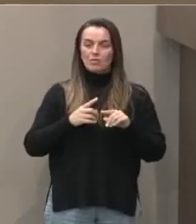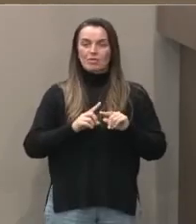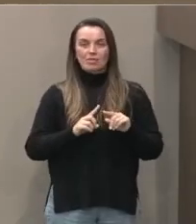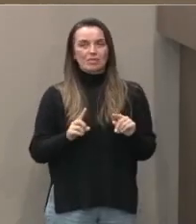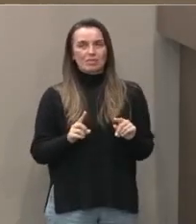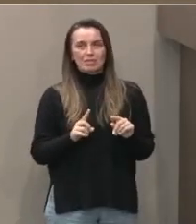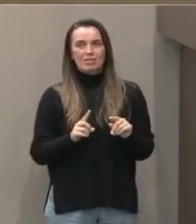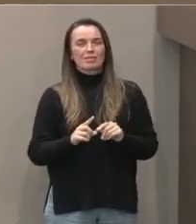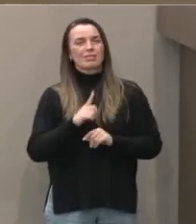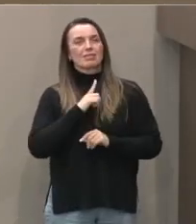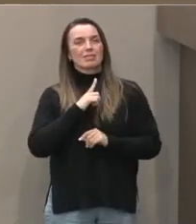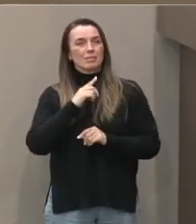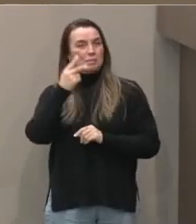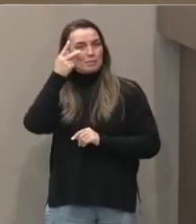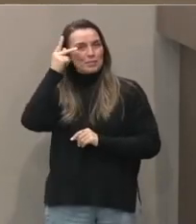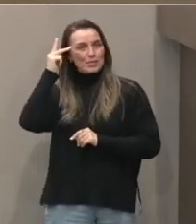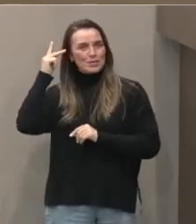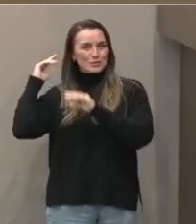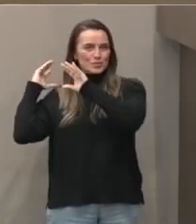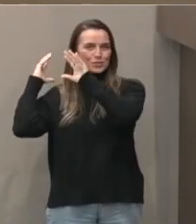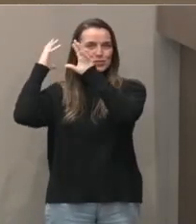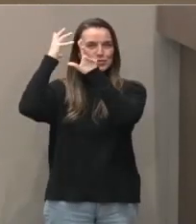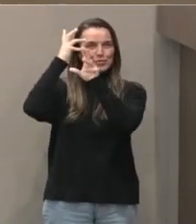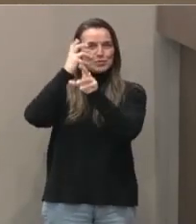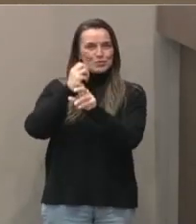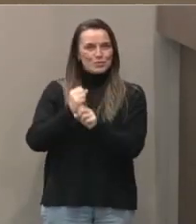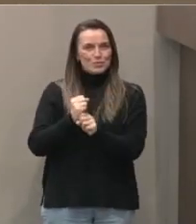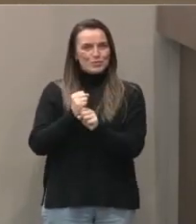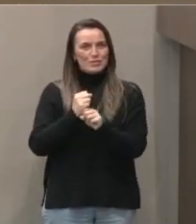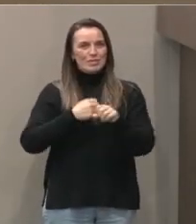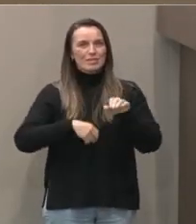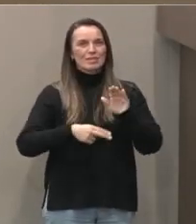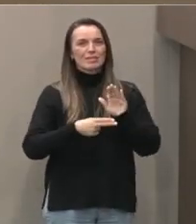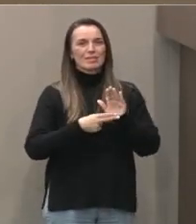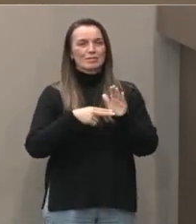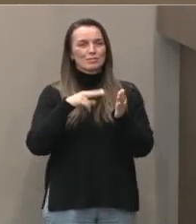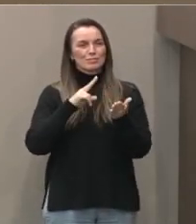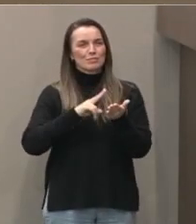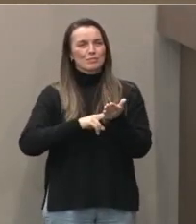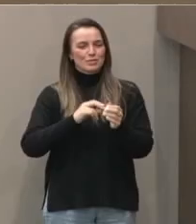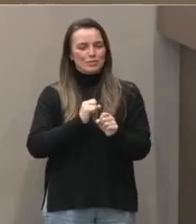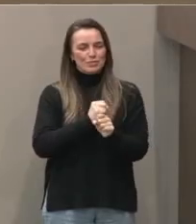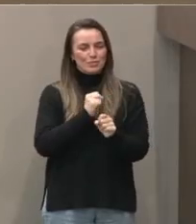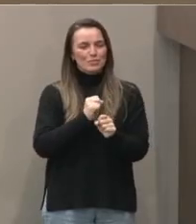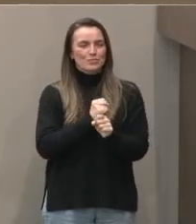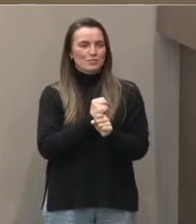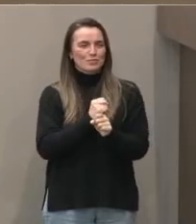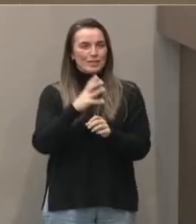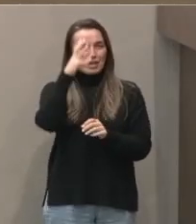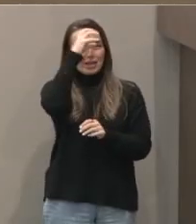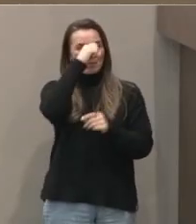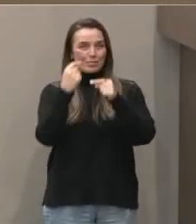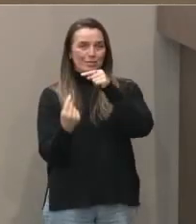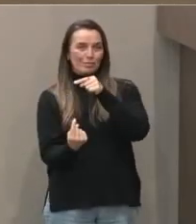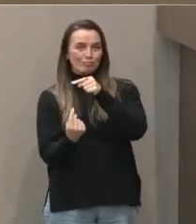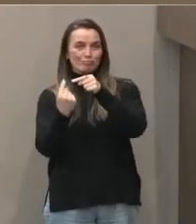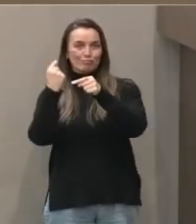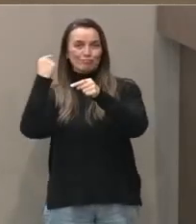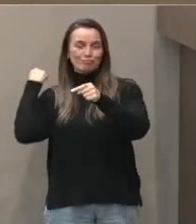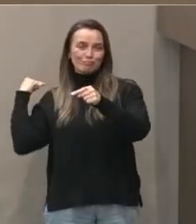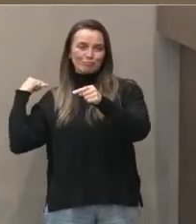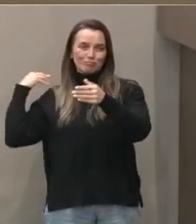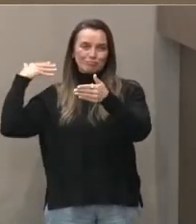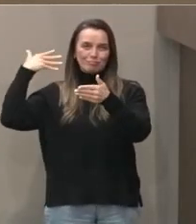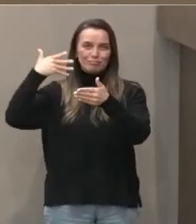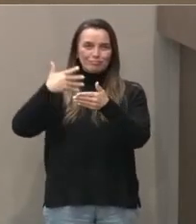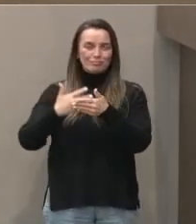a responsabilidade de continuar construindo ela. É aprender com quem veio antes, mas